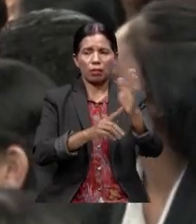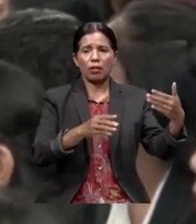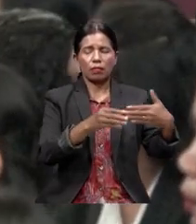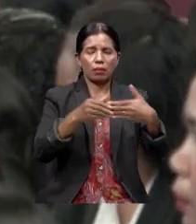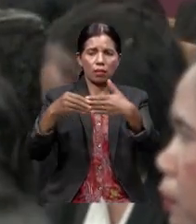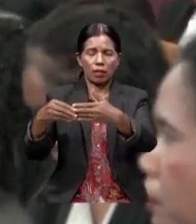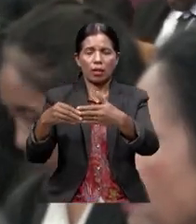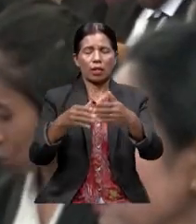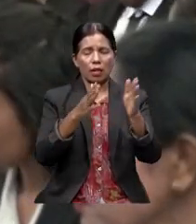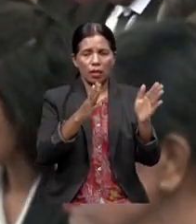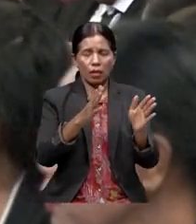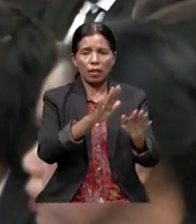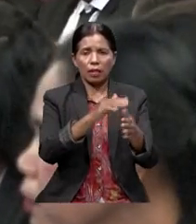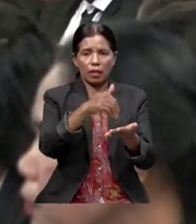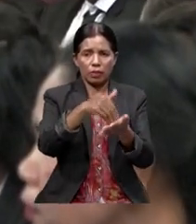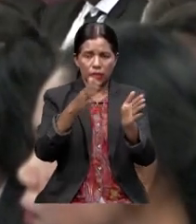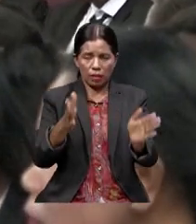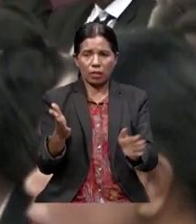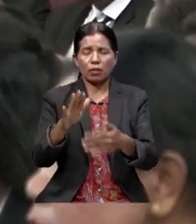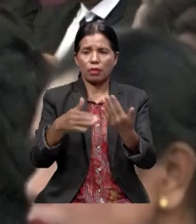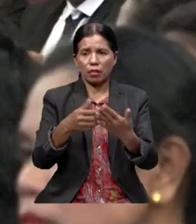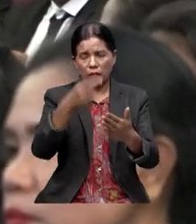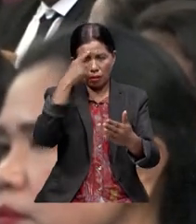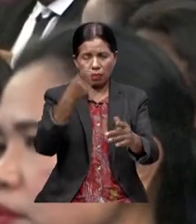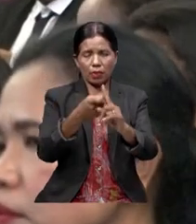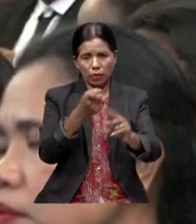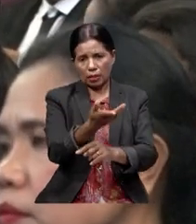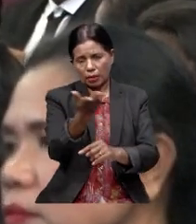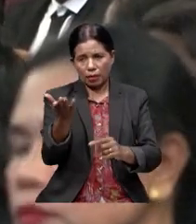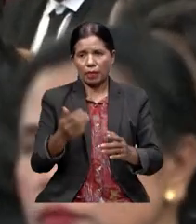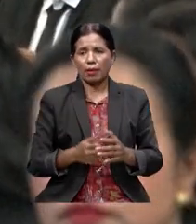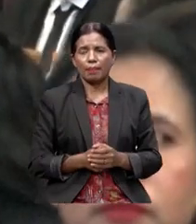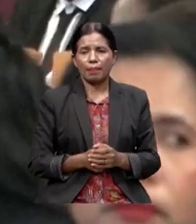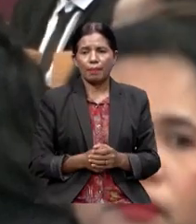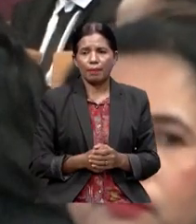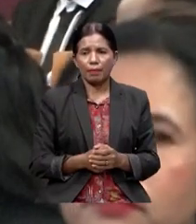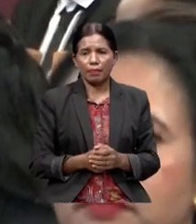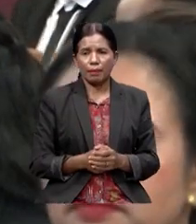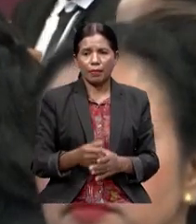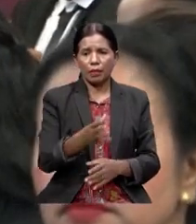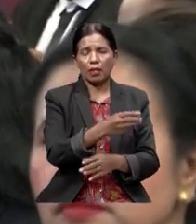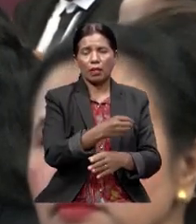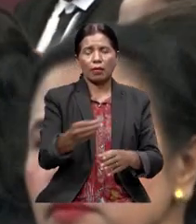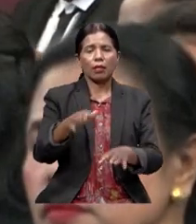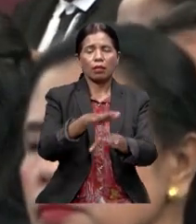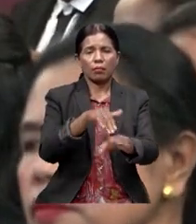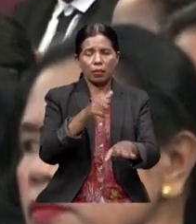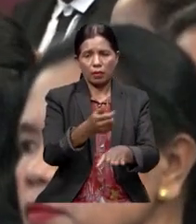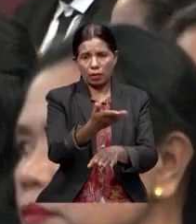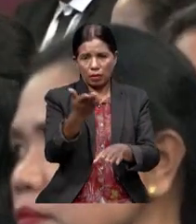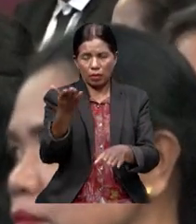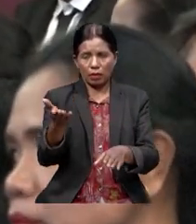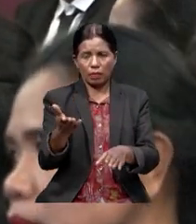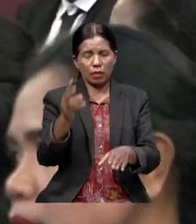meluasi dan meluasi. Kau busi ini divisau me kumpida kumpida